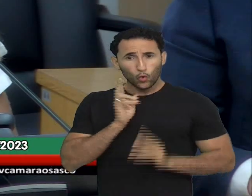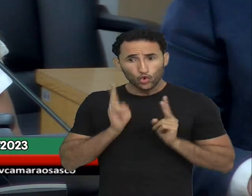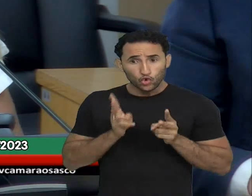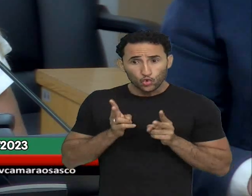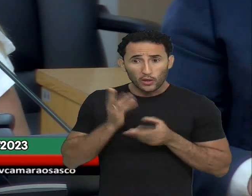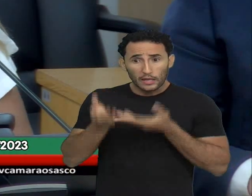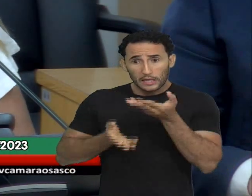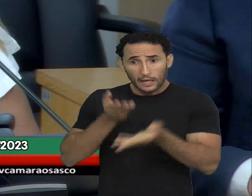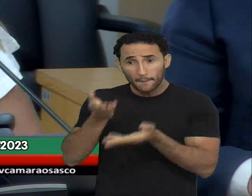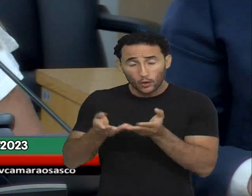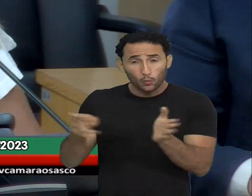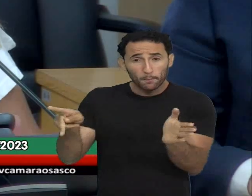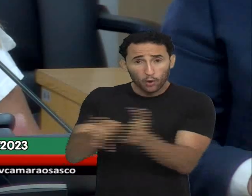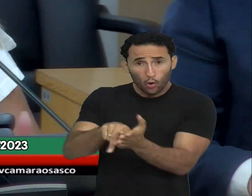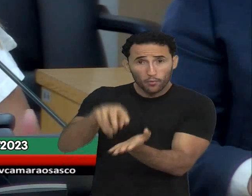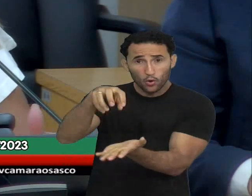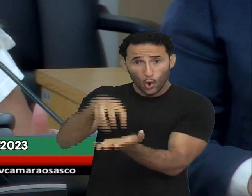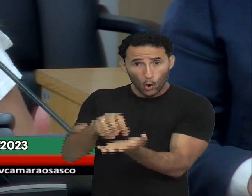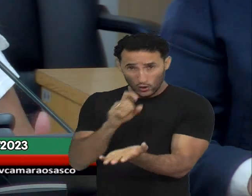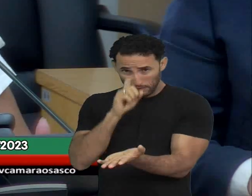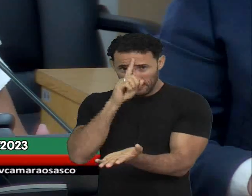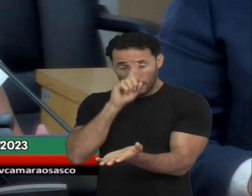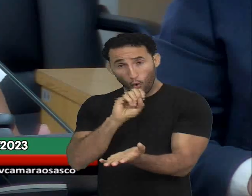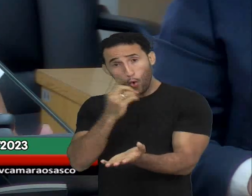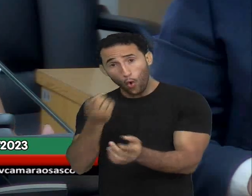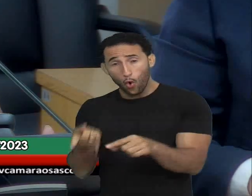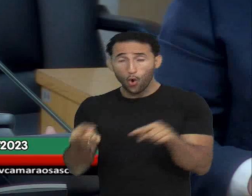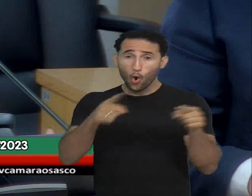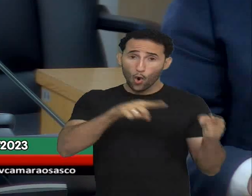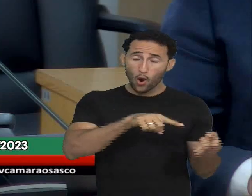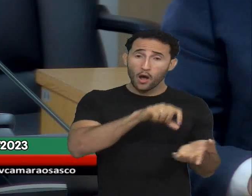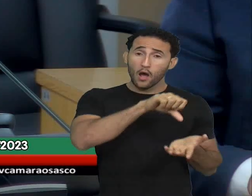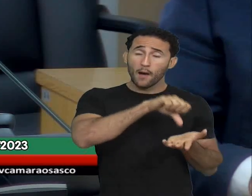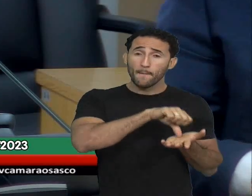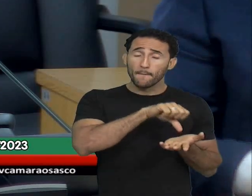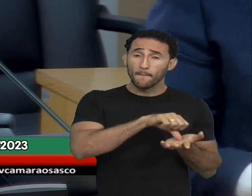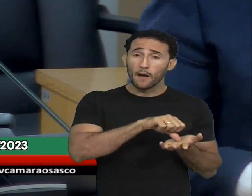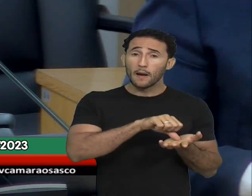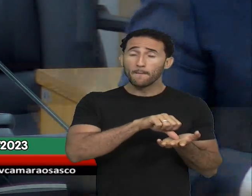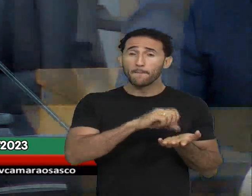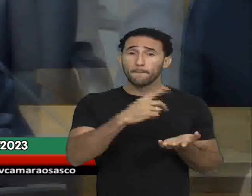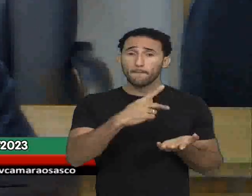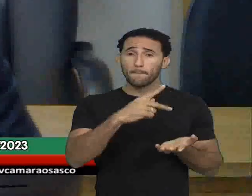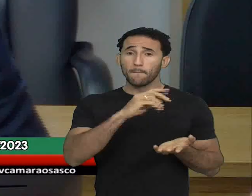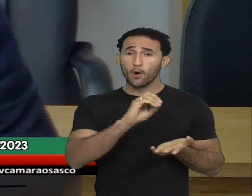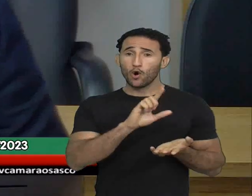hospital ou são cuidadas pelo ambulatório da policlínica?